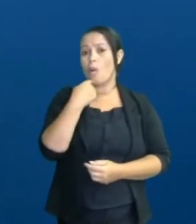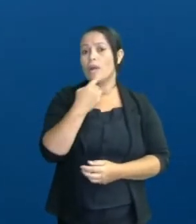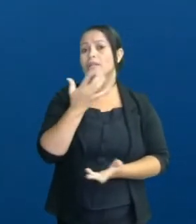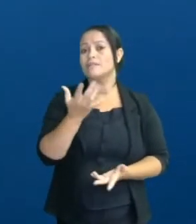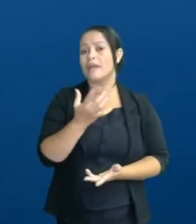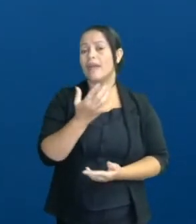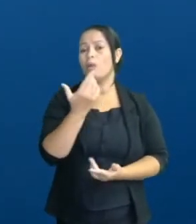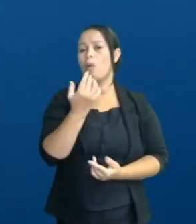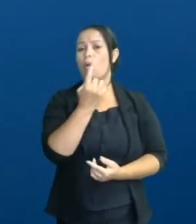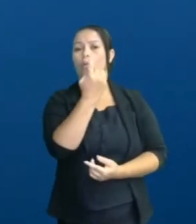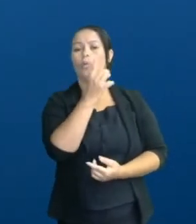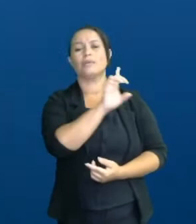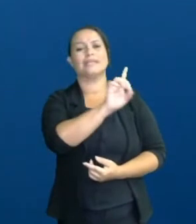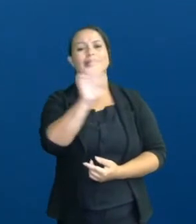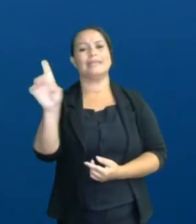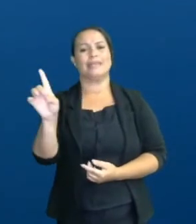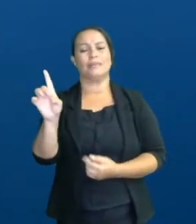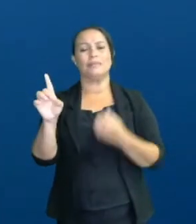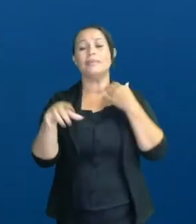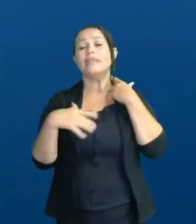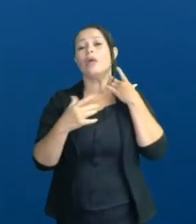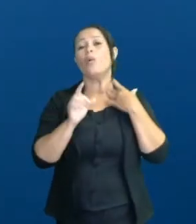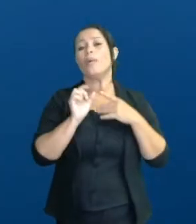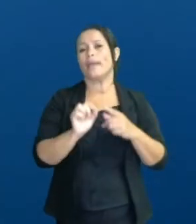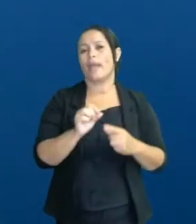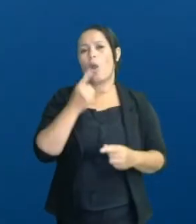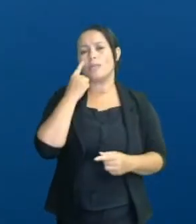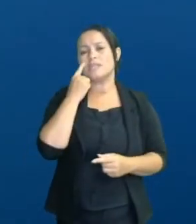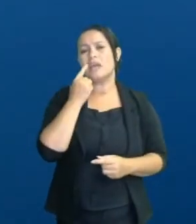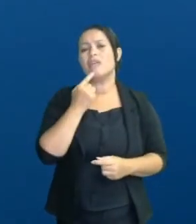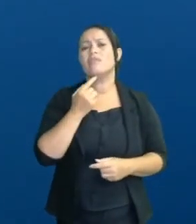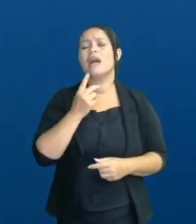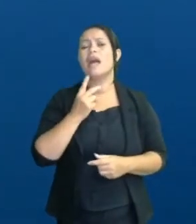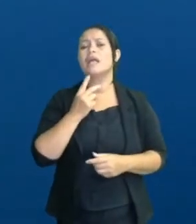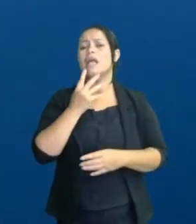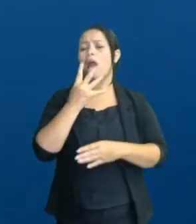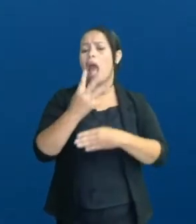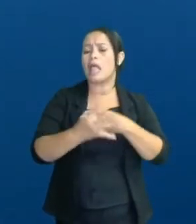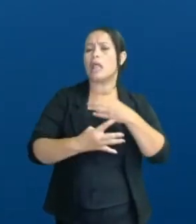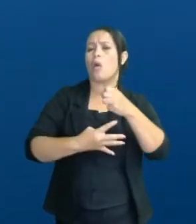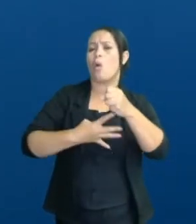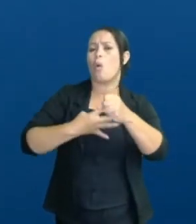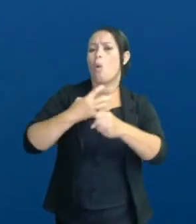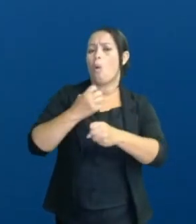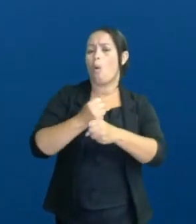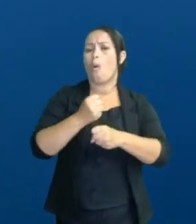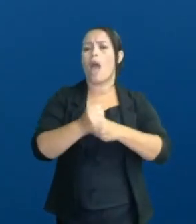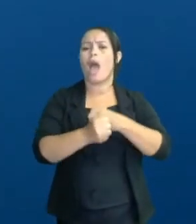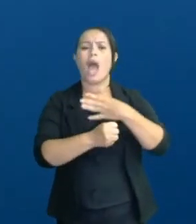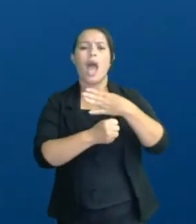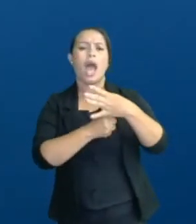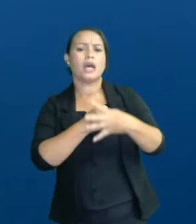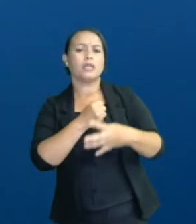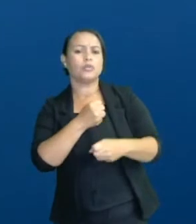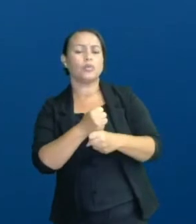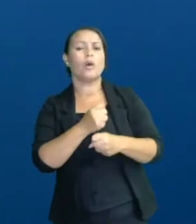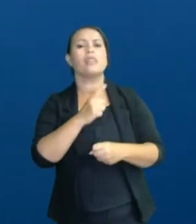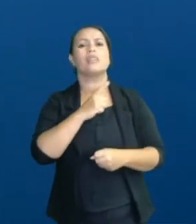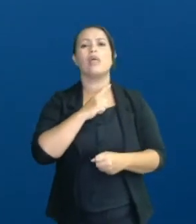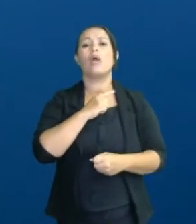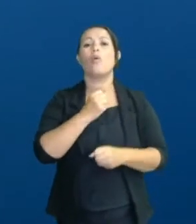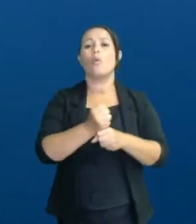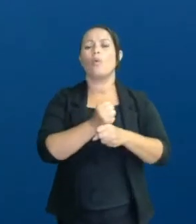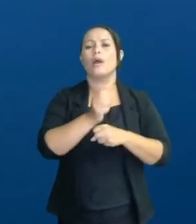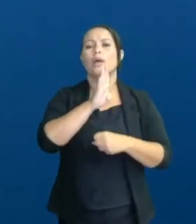tempo? Um dia, não é mesmo? Então, ó, a cada 4 anos, que é chamado de ano bissexto,